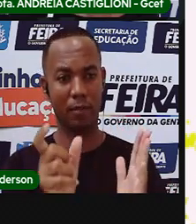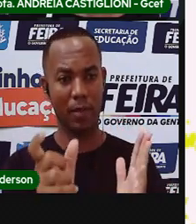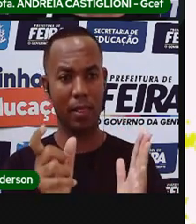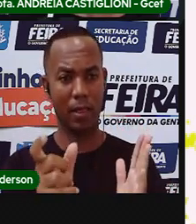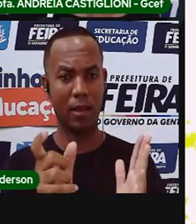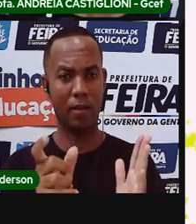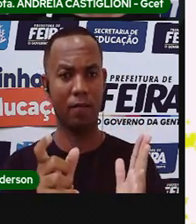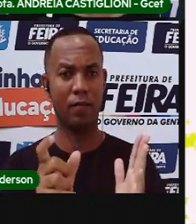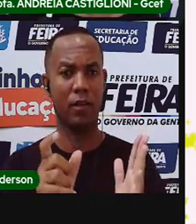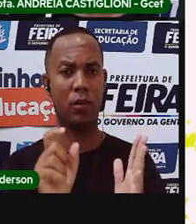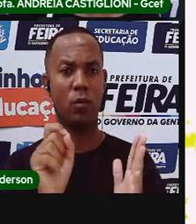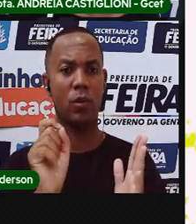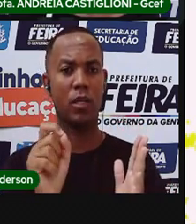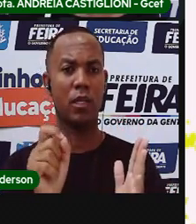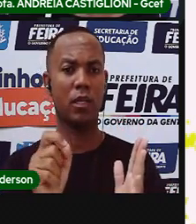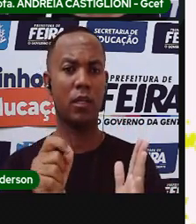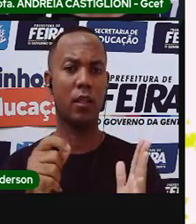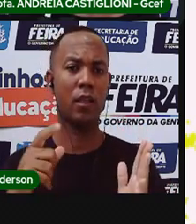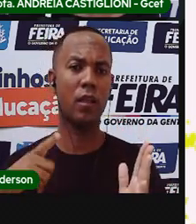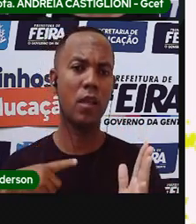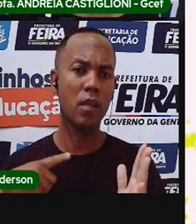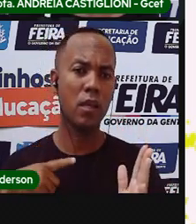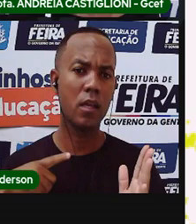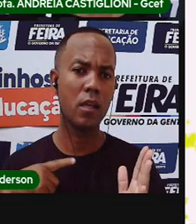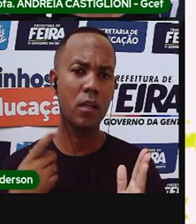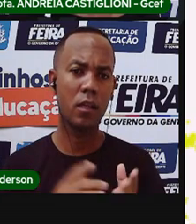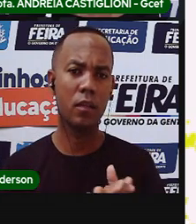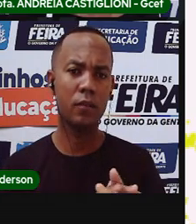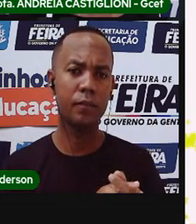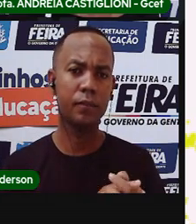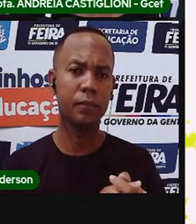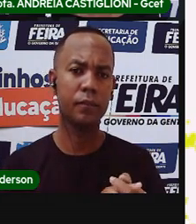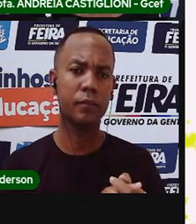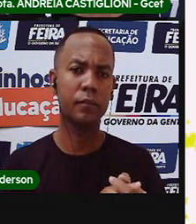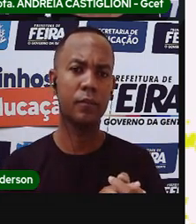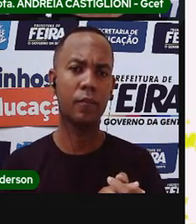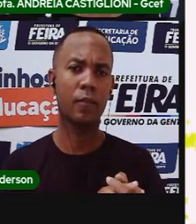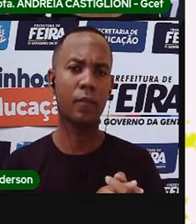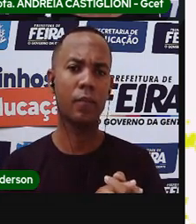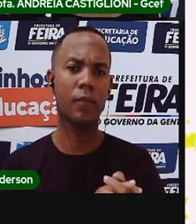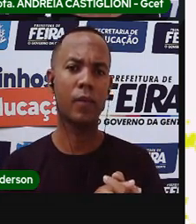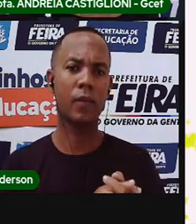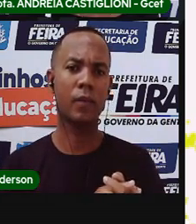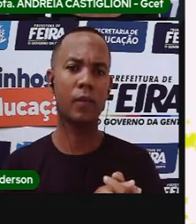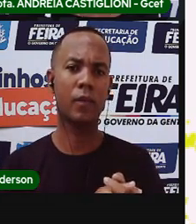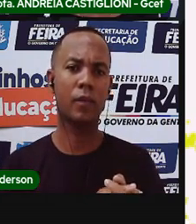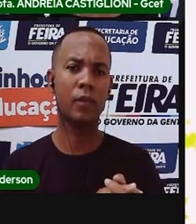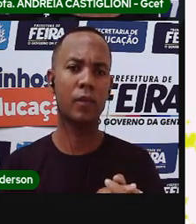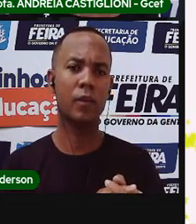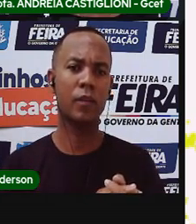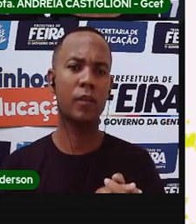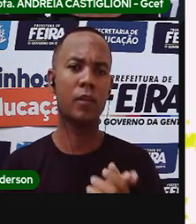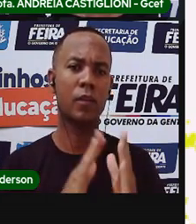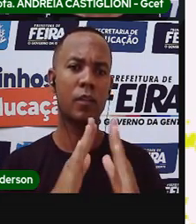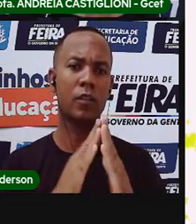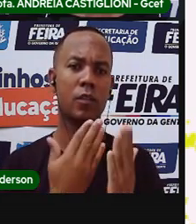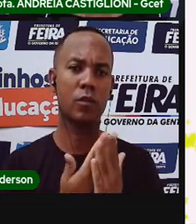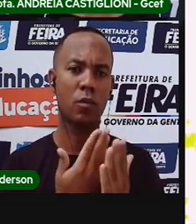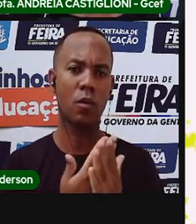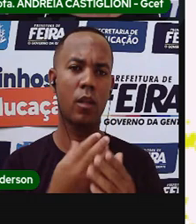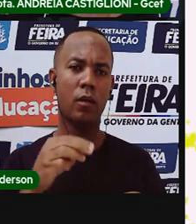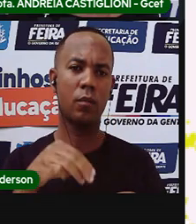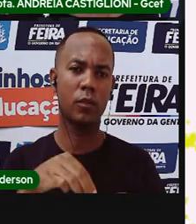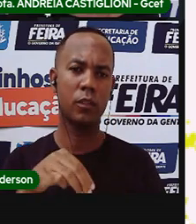estudantil? Para a Vitória da Escola Municipal Dr. Clóvis Ramos Lima, do nono ano A,